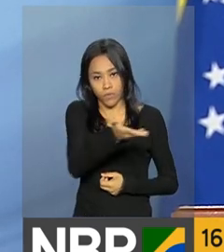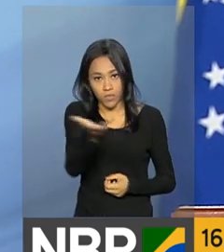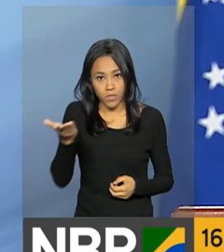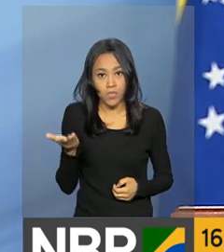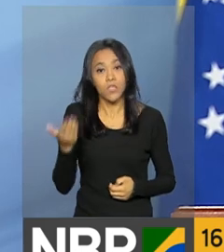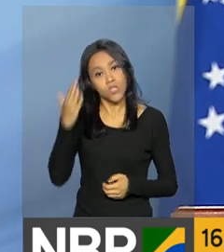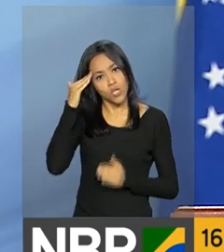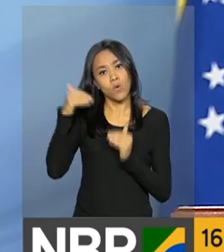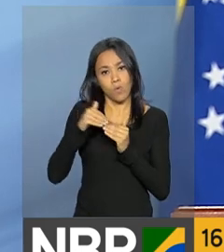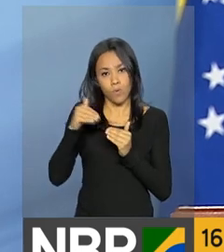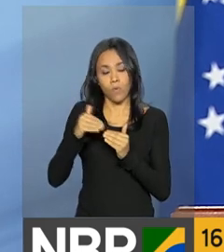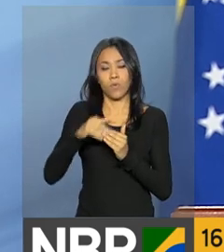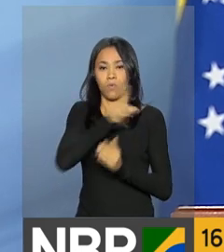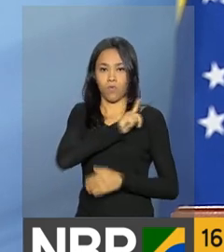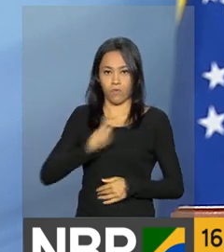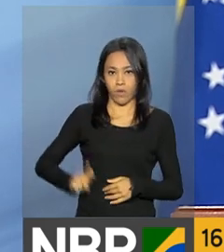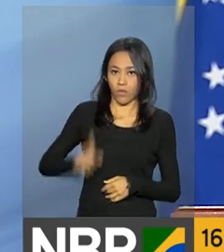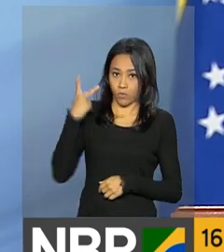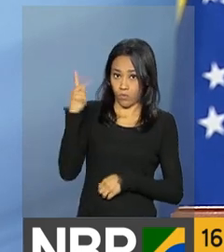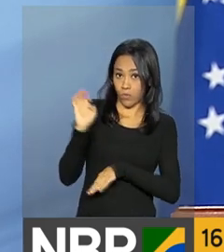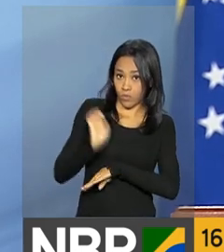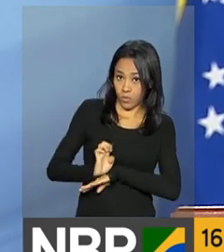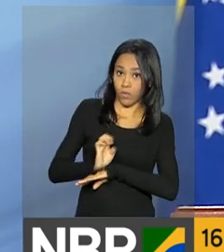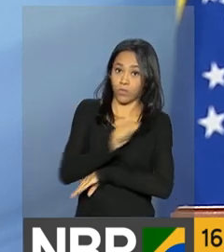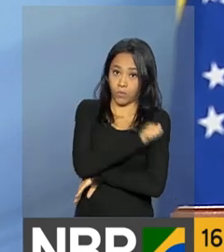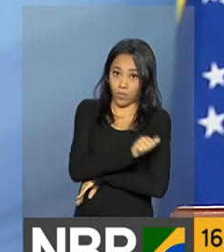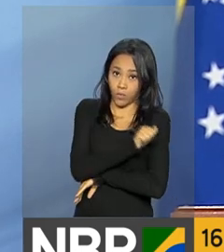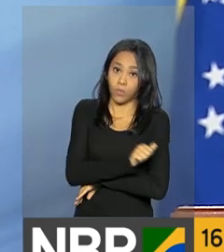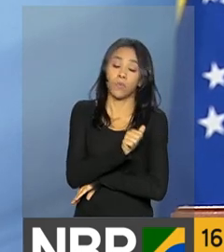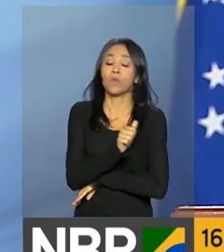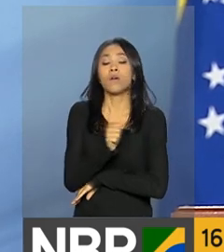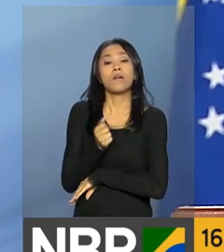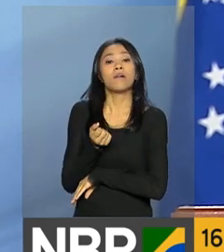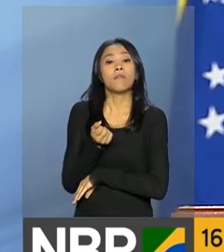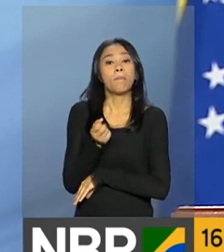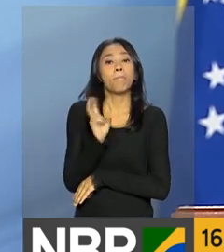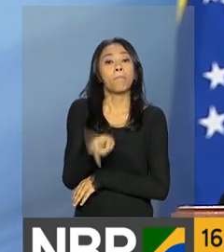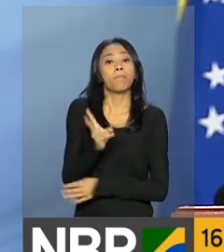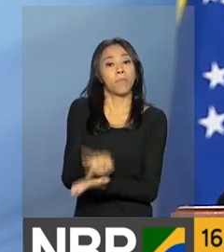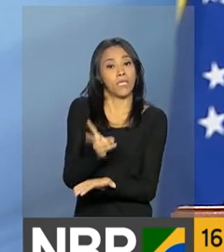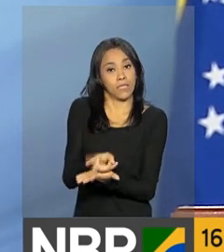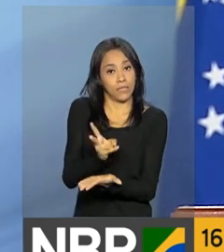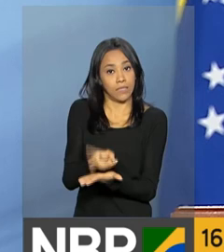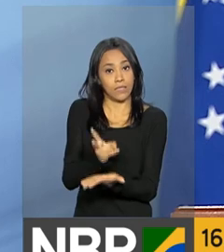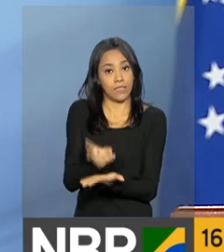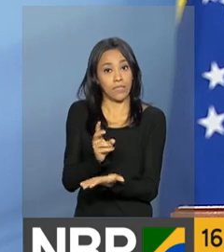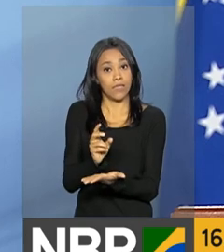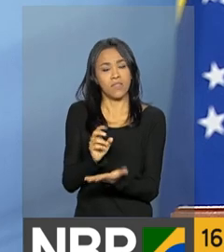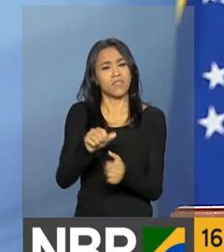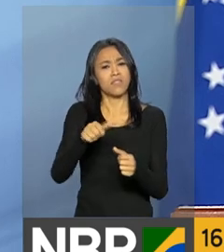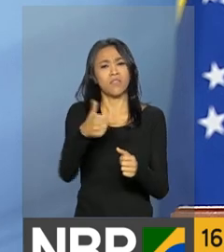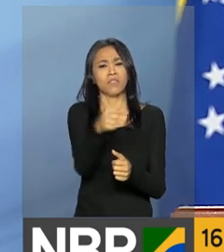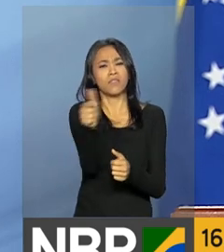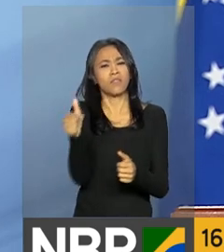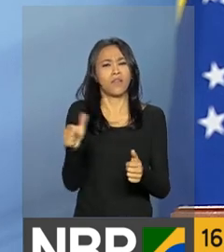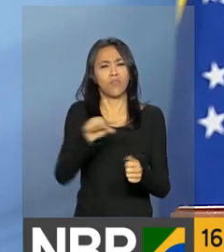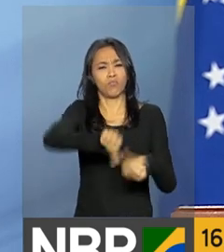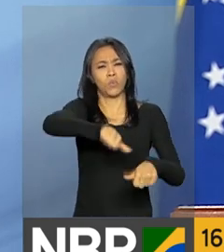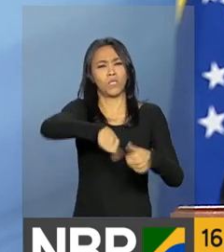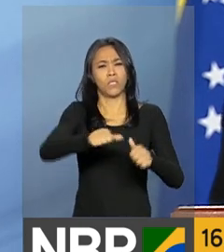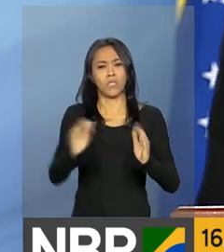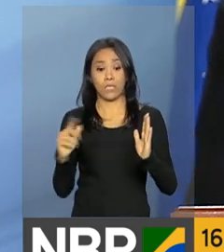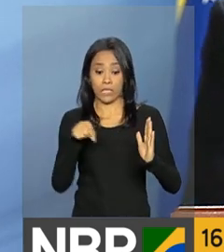o governador Pezão, será mantido sem alteração durante esse período.